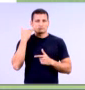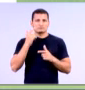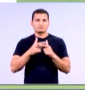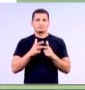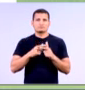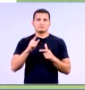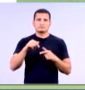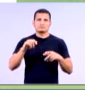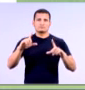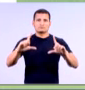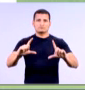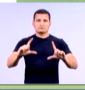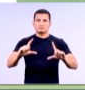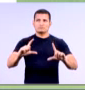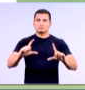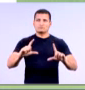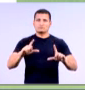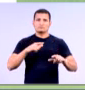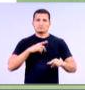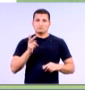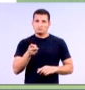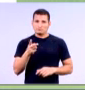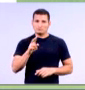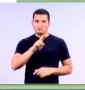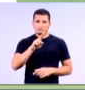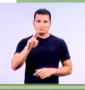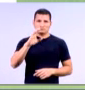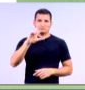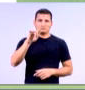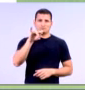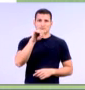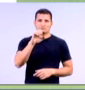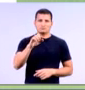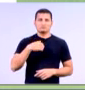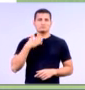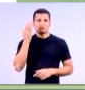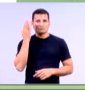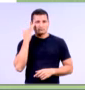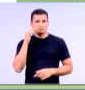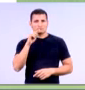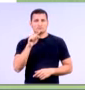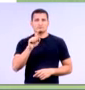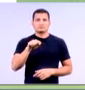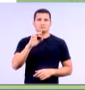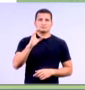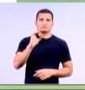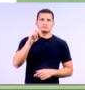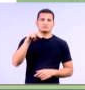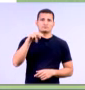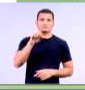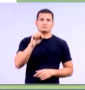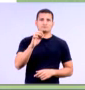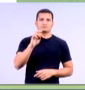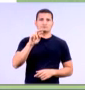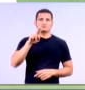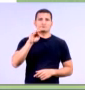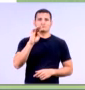parênteses. E por ter o mesmo nome da classe, eu sei que isso aqui é um construtor. Nossa, muito